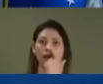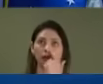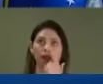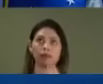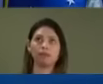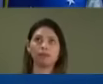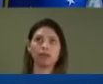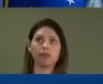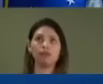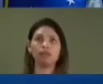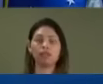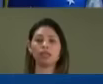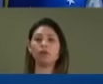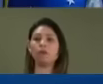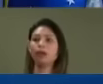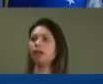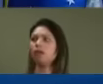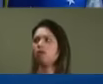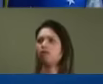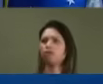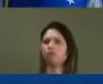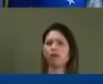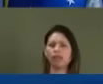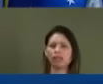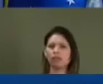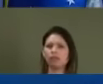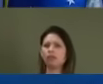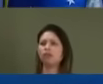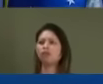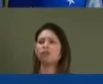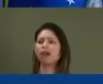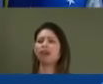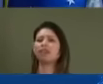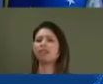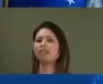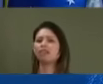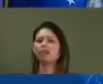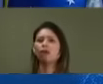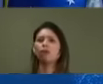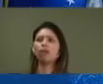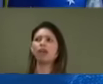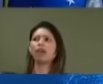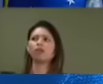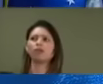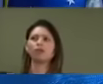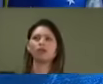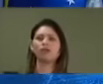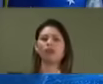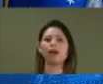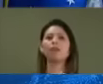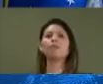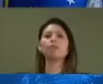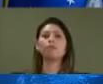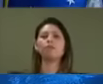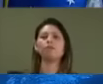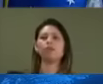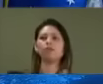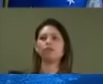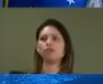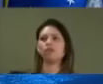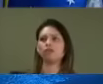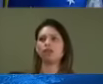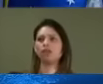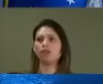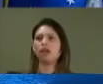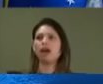pessoalmente. Ele funcionário de carreira da instituição desde 1982. Ele está à frente